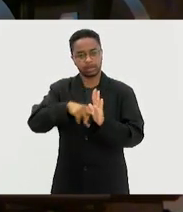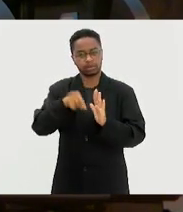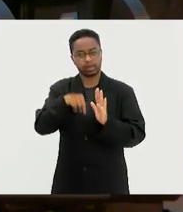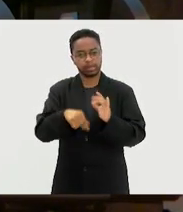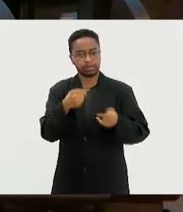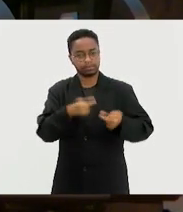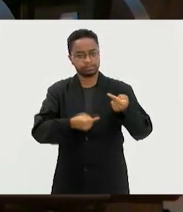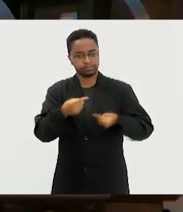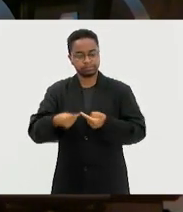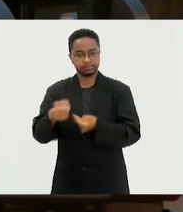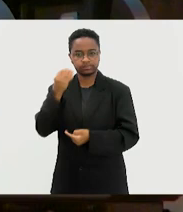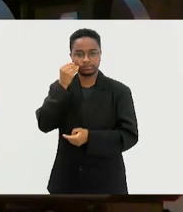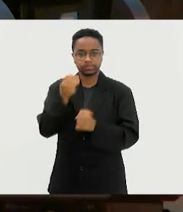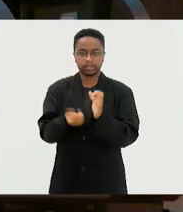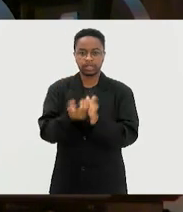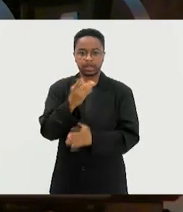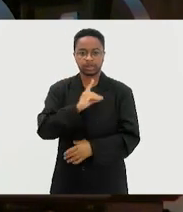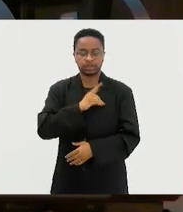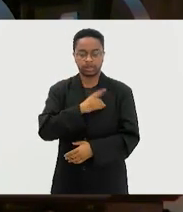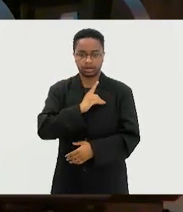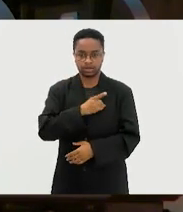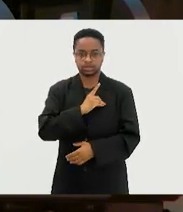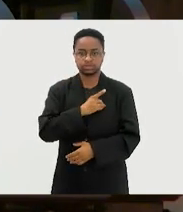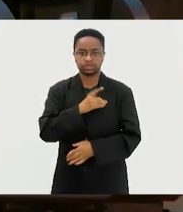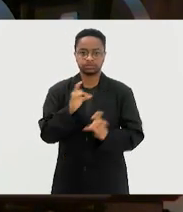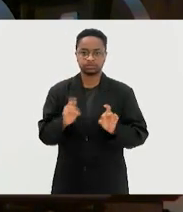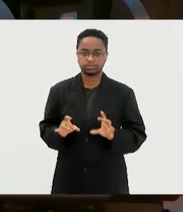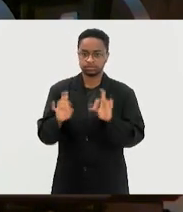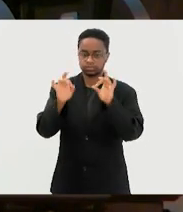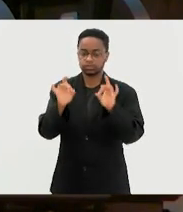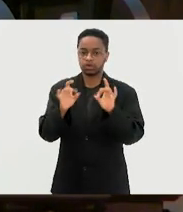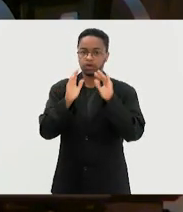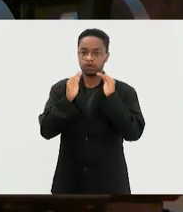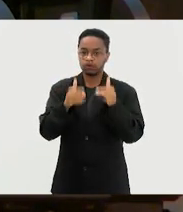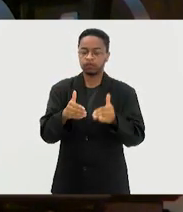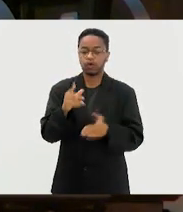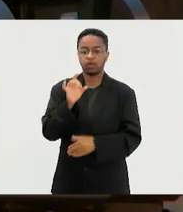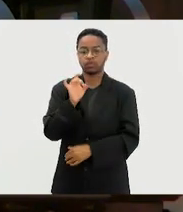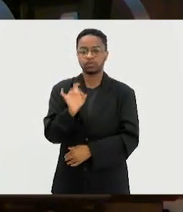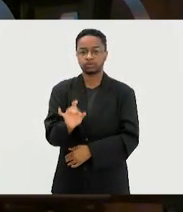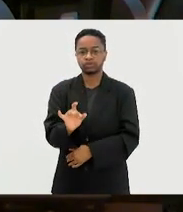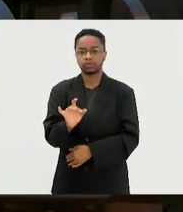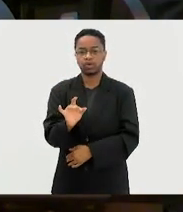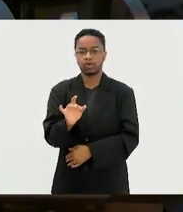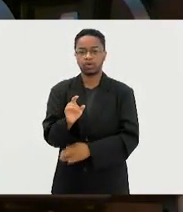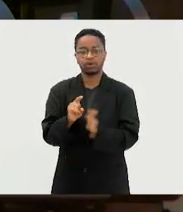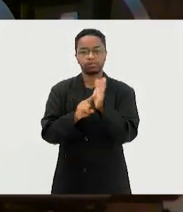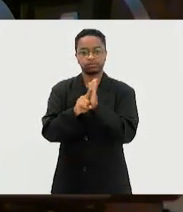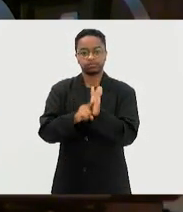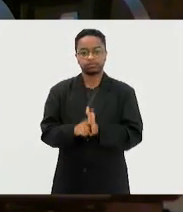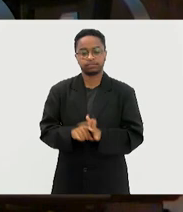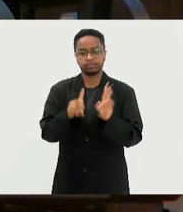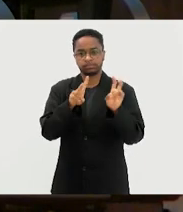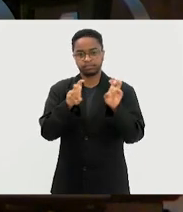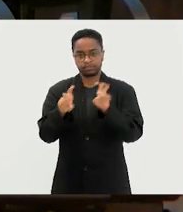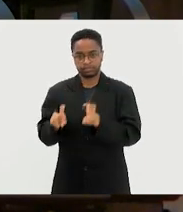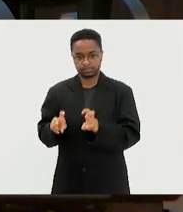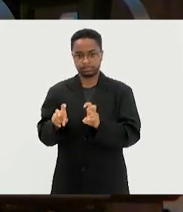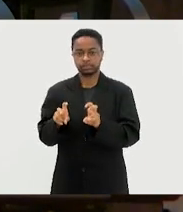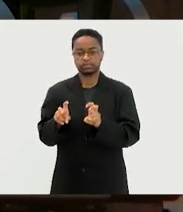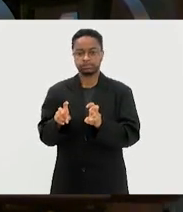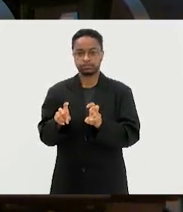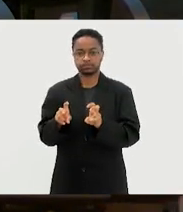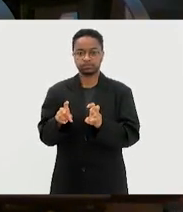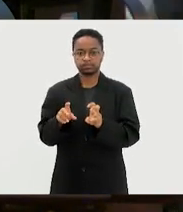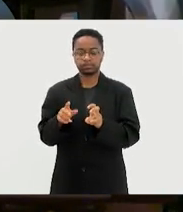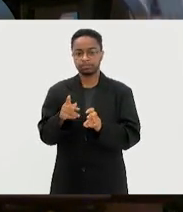para se criar uma delegacia especial somente para apurar esses fatos com agentes da área de